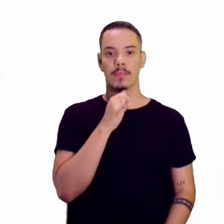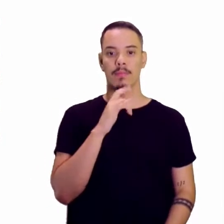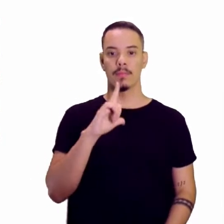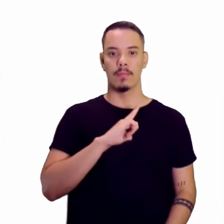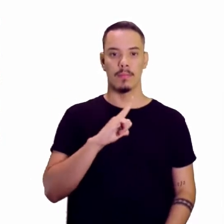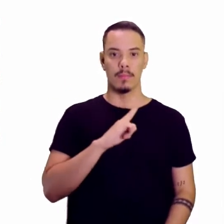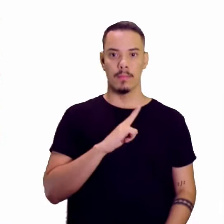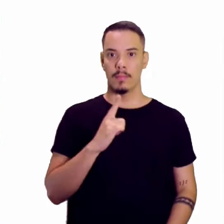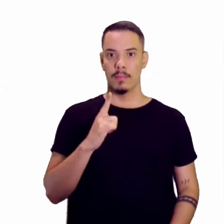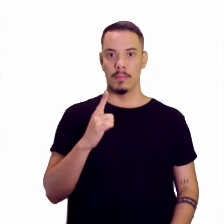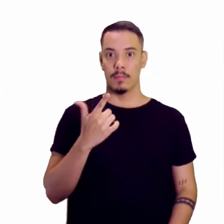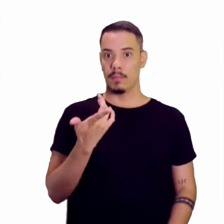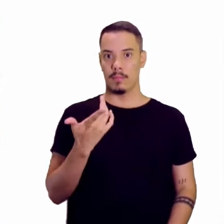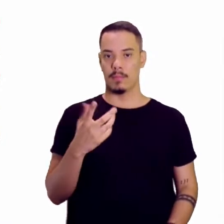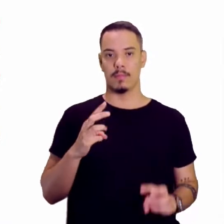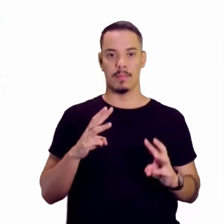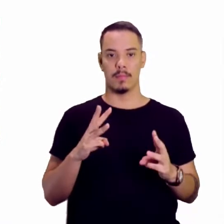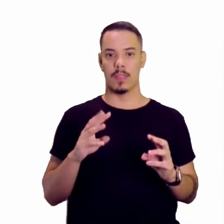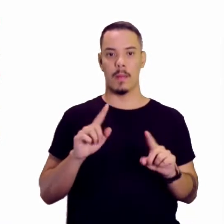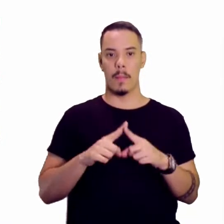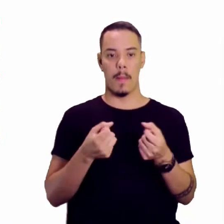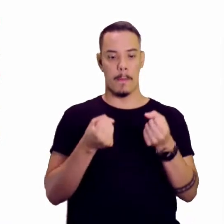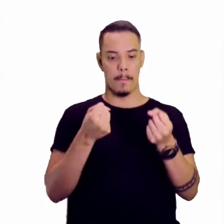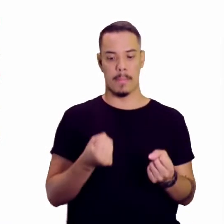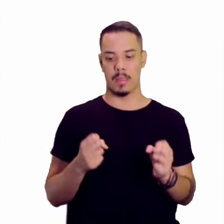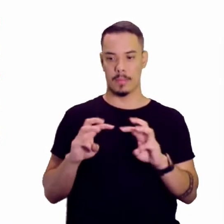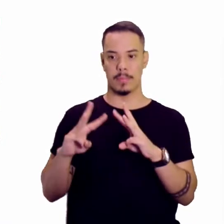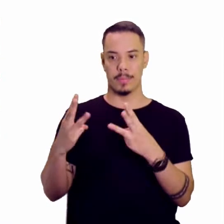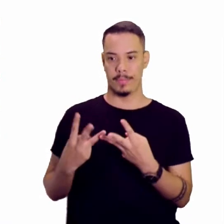de peso. Exatamente. Mas com a mesma massa. Lembra